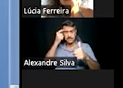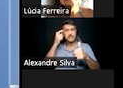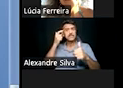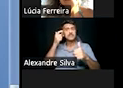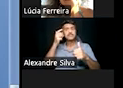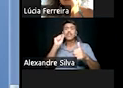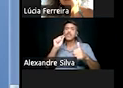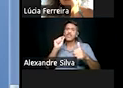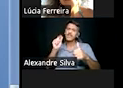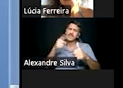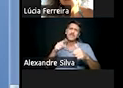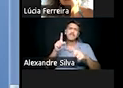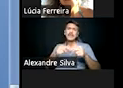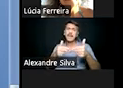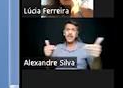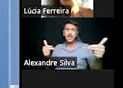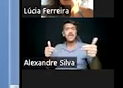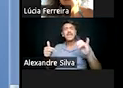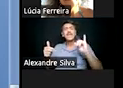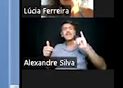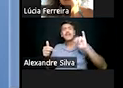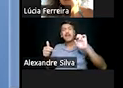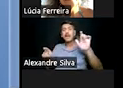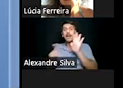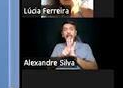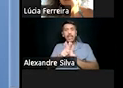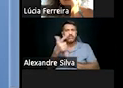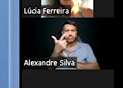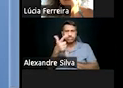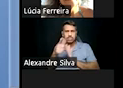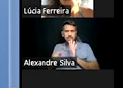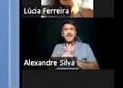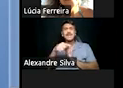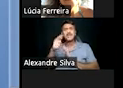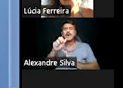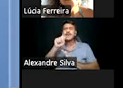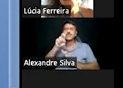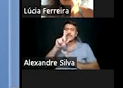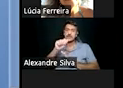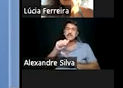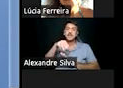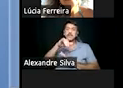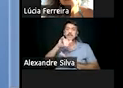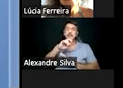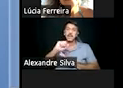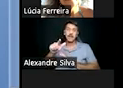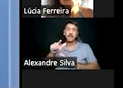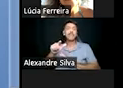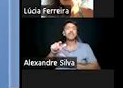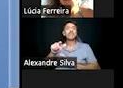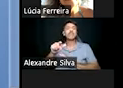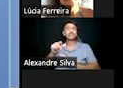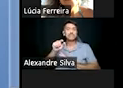minerações elas seriam ilegais, mas depois, trabalhando junto com o pessoal da Agência Nacional de Mineração, nós percebemos essa área